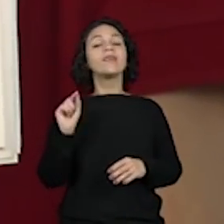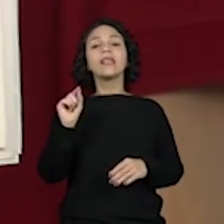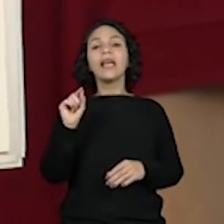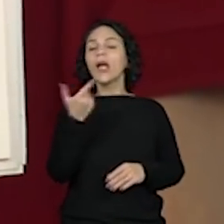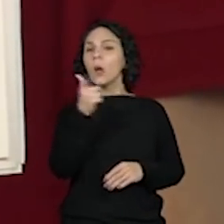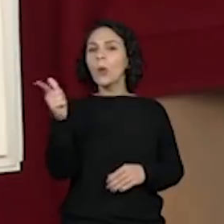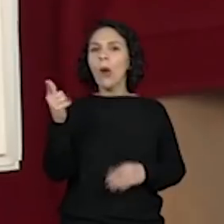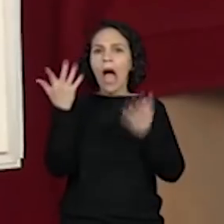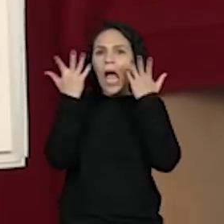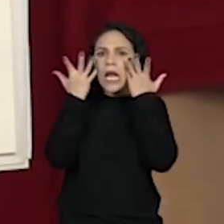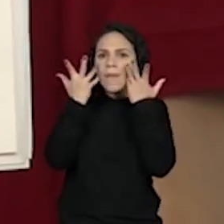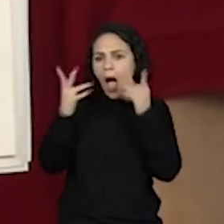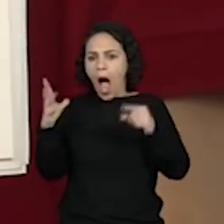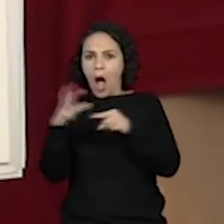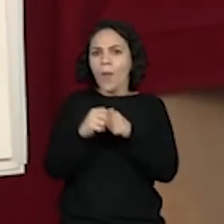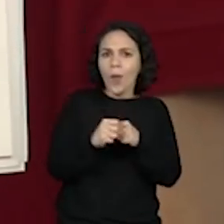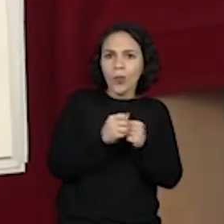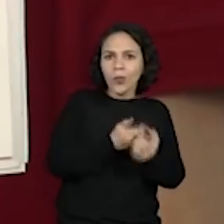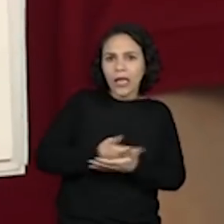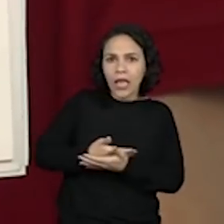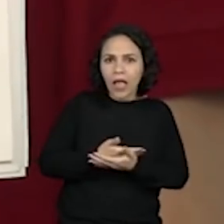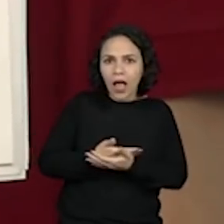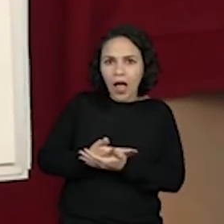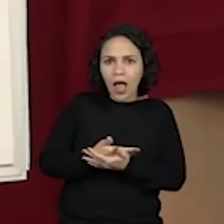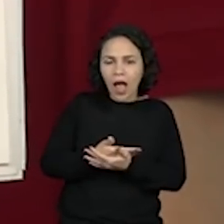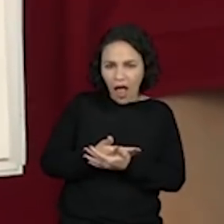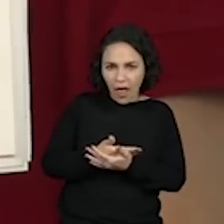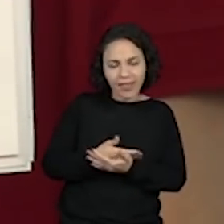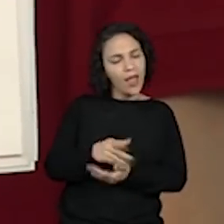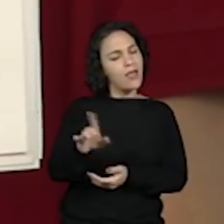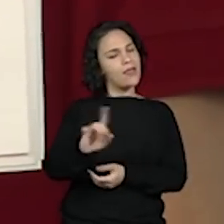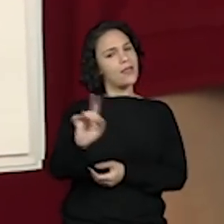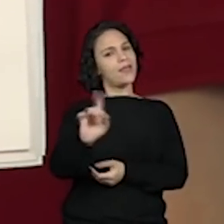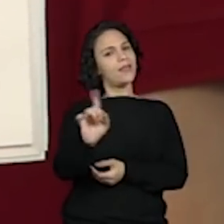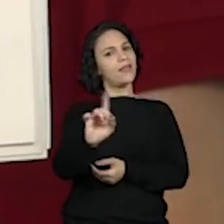por algum animal selvagem? Não.